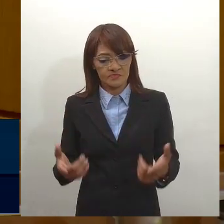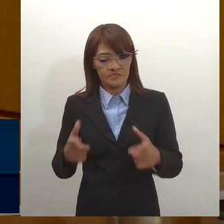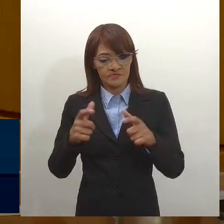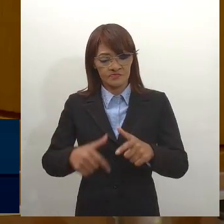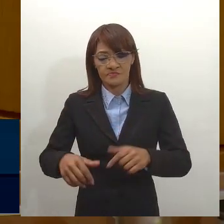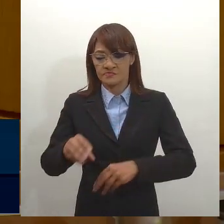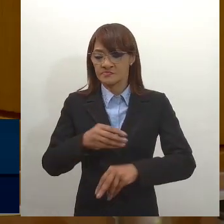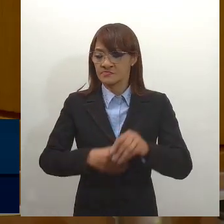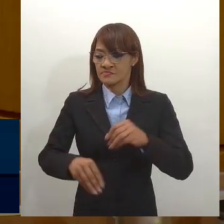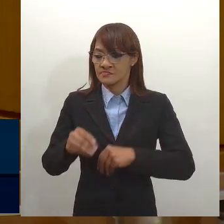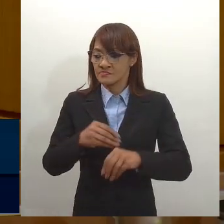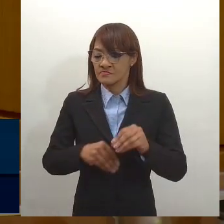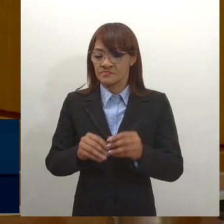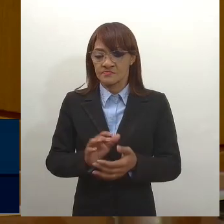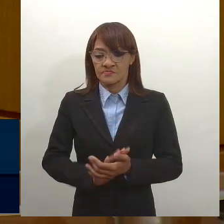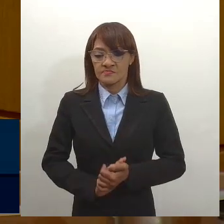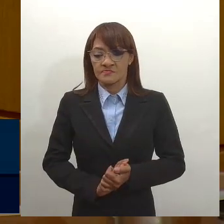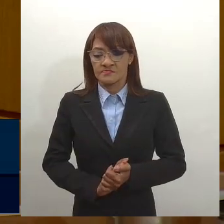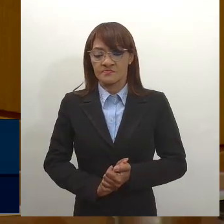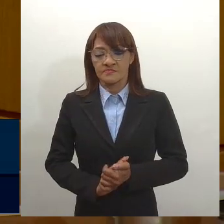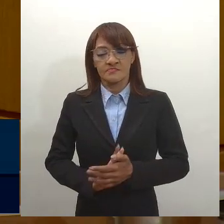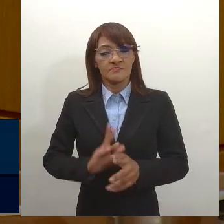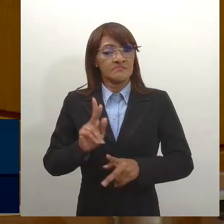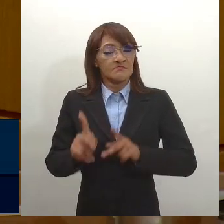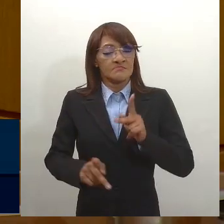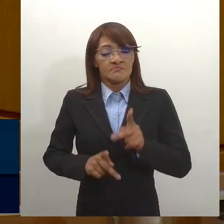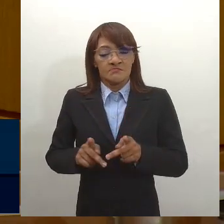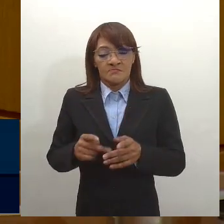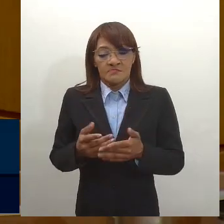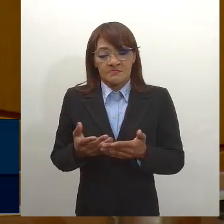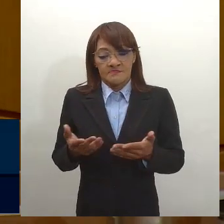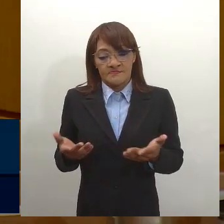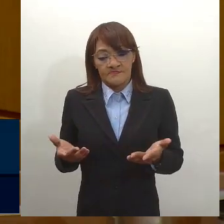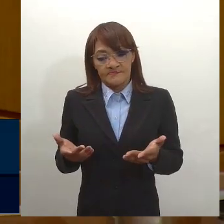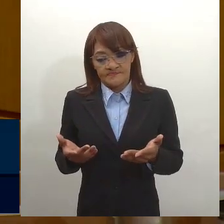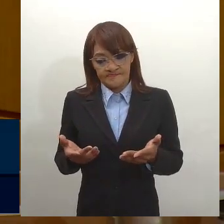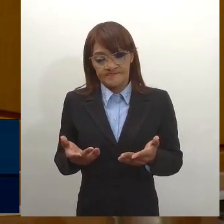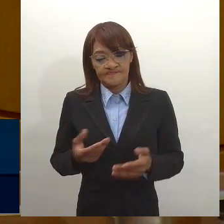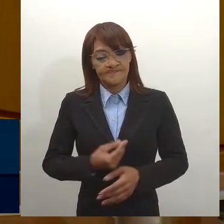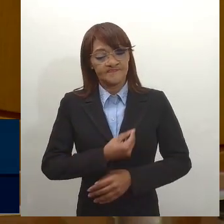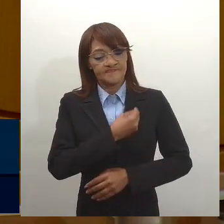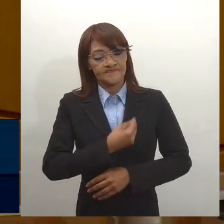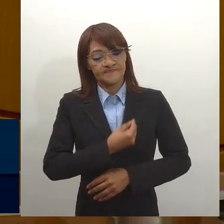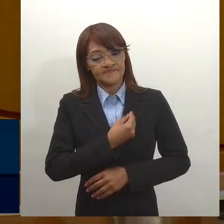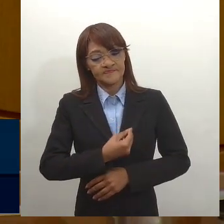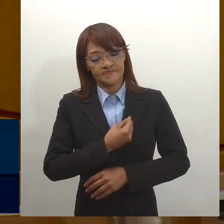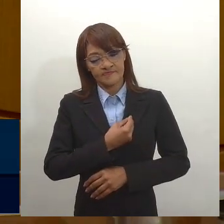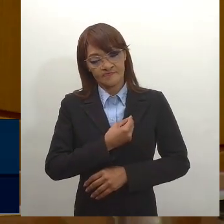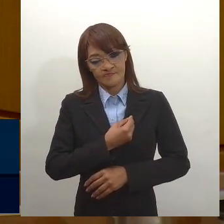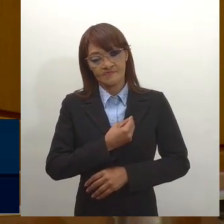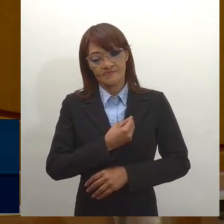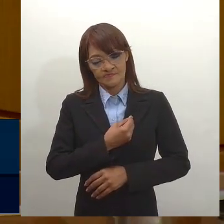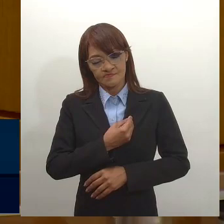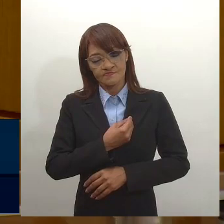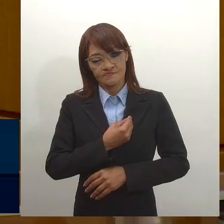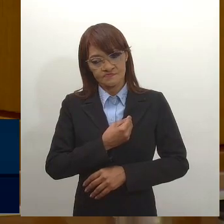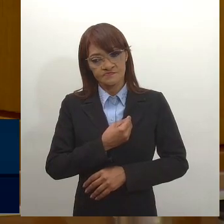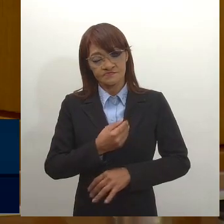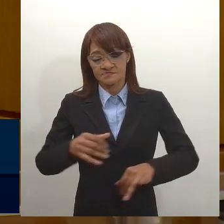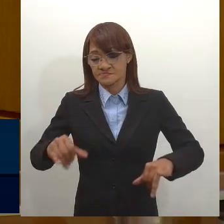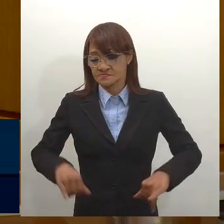dos povos originários que ali estavam quando sofreram, né, esse processo, né,